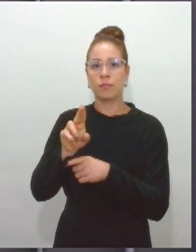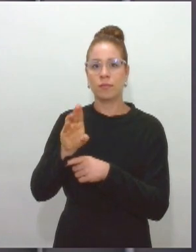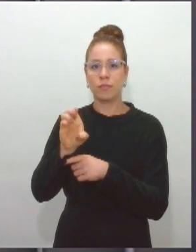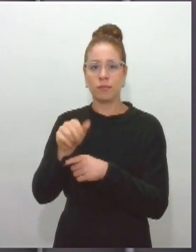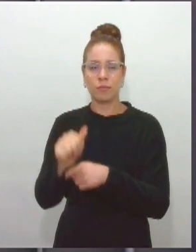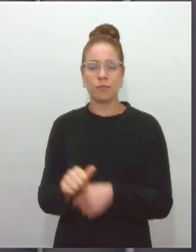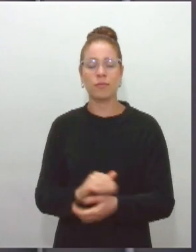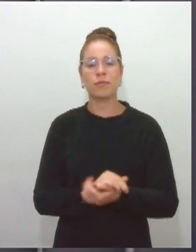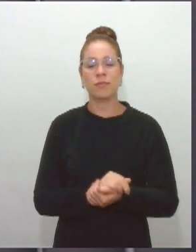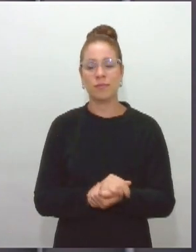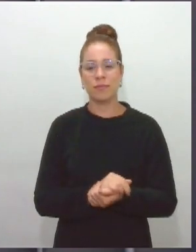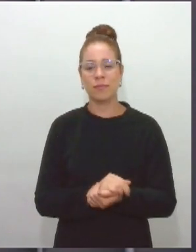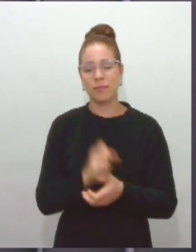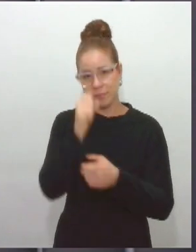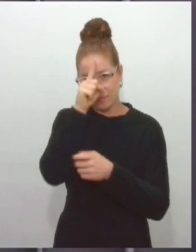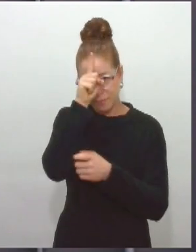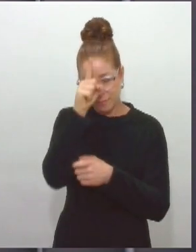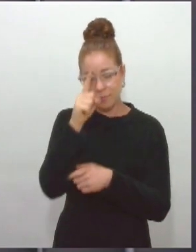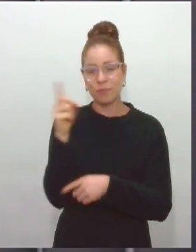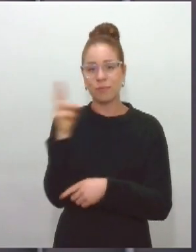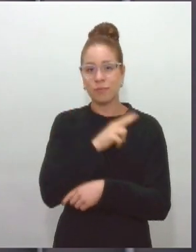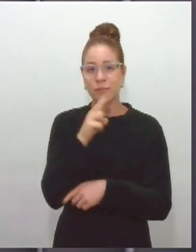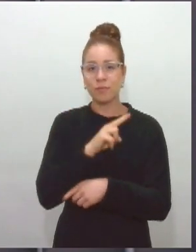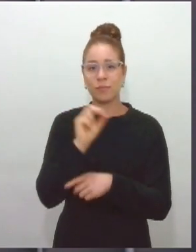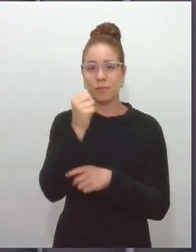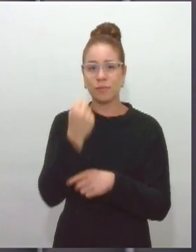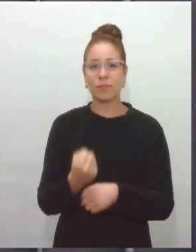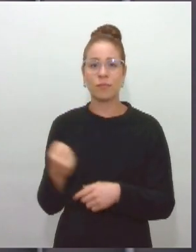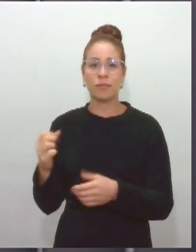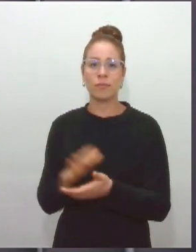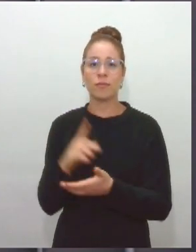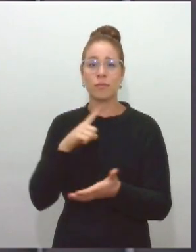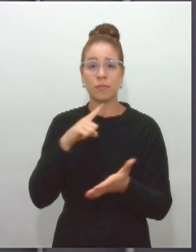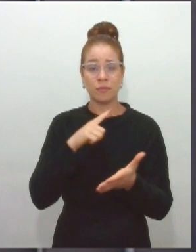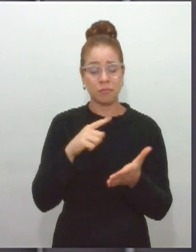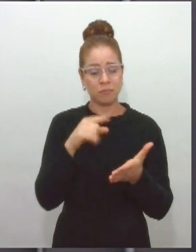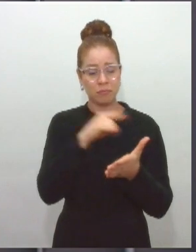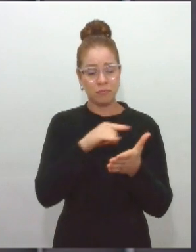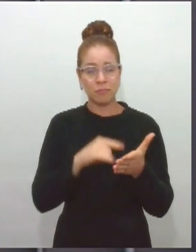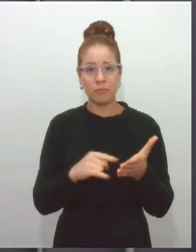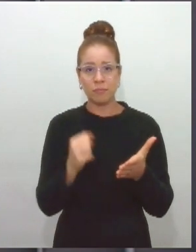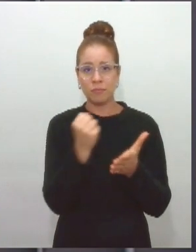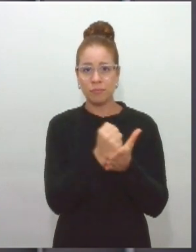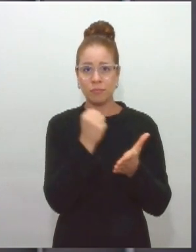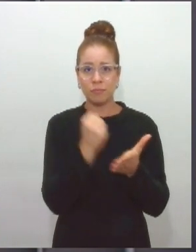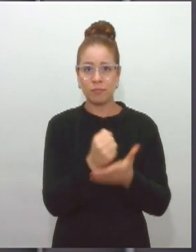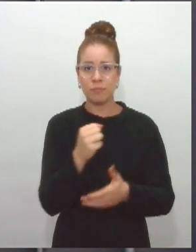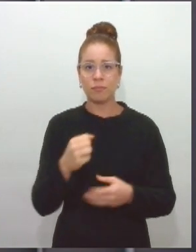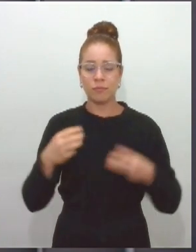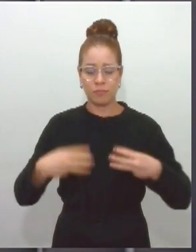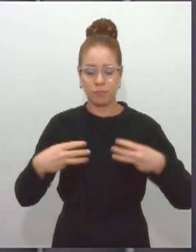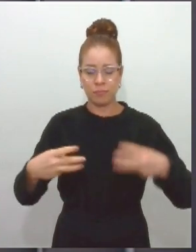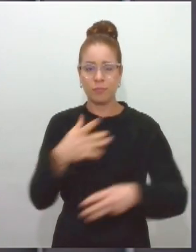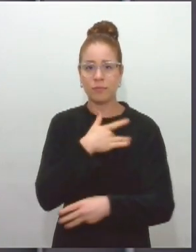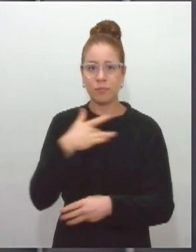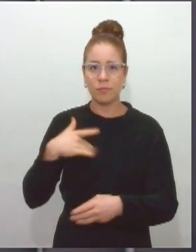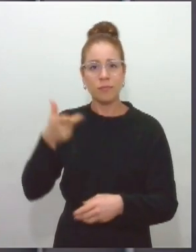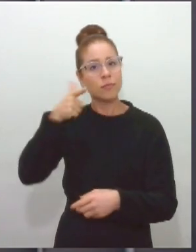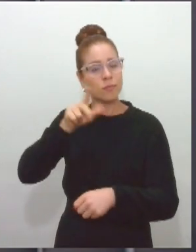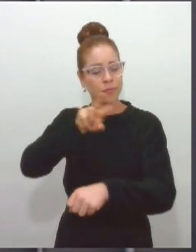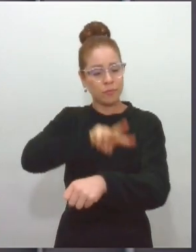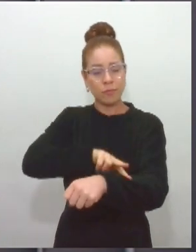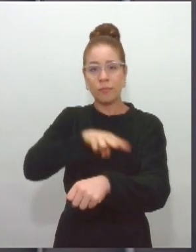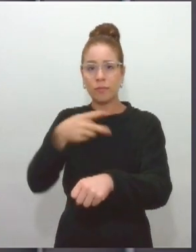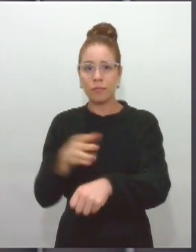O Hospital de Urgência de Sergipe recebeu autorização do Ministério da Saúde para realizar transplante de pele.